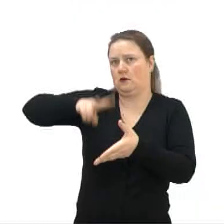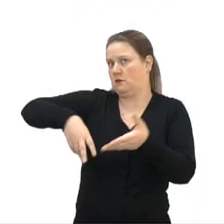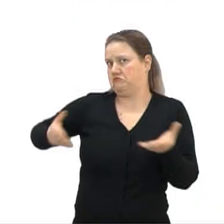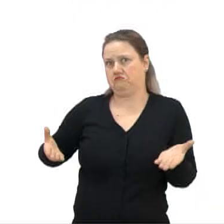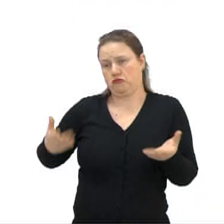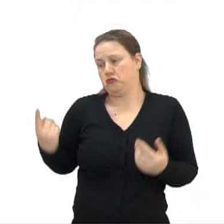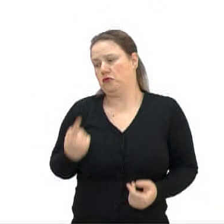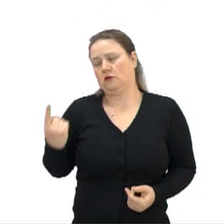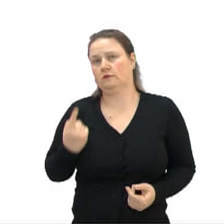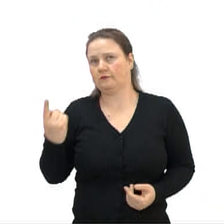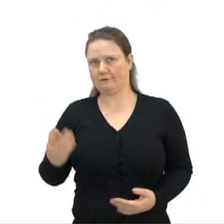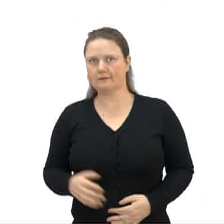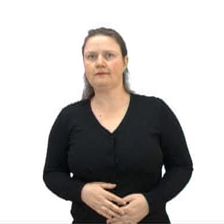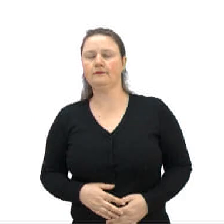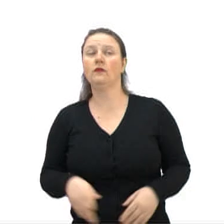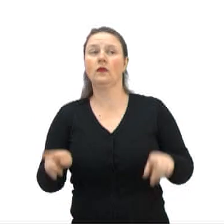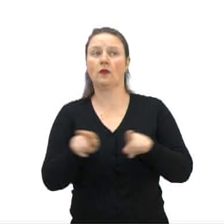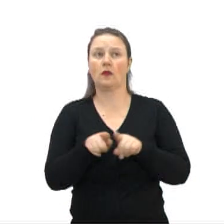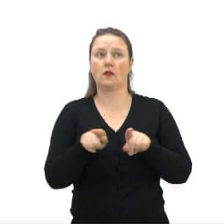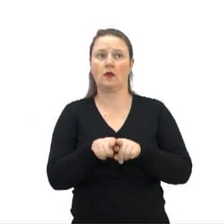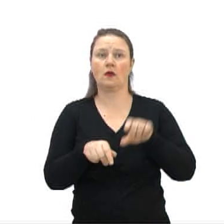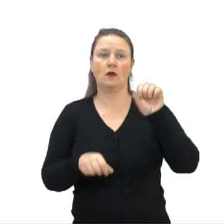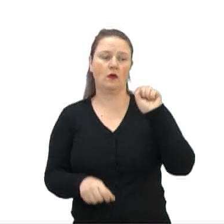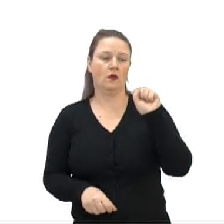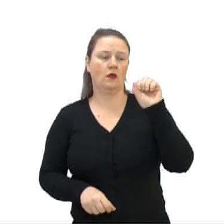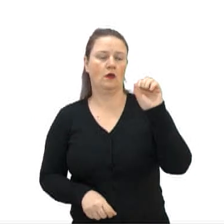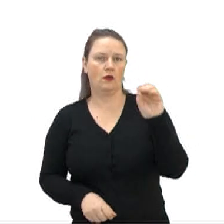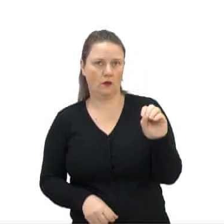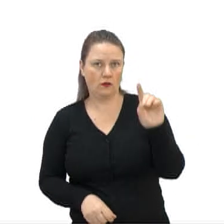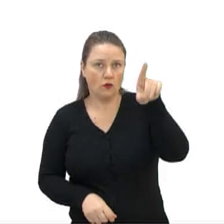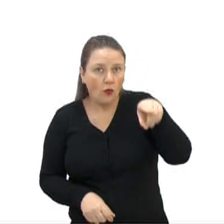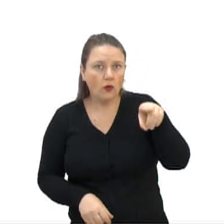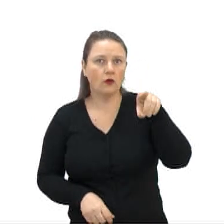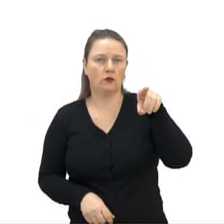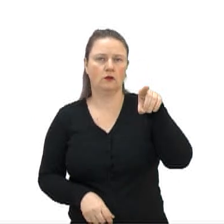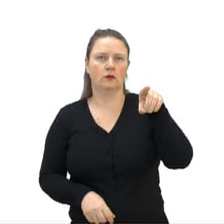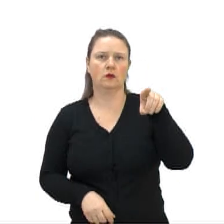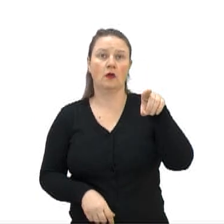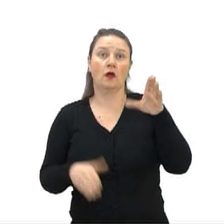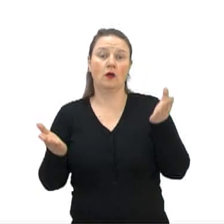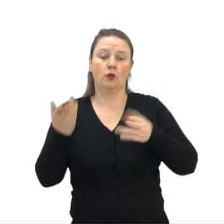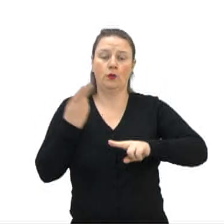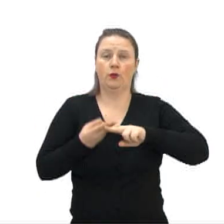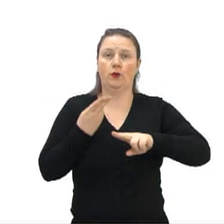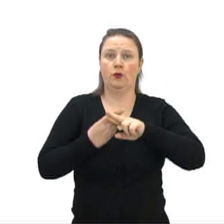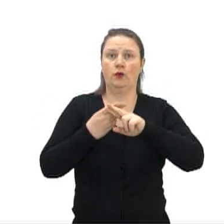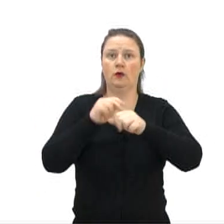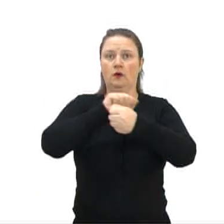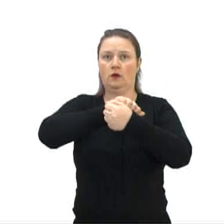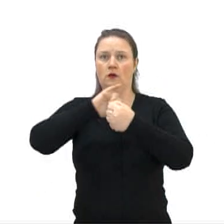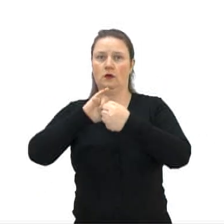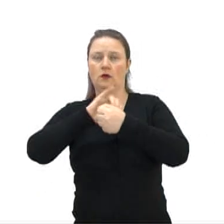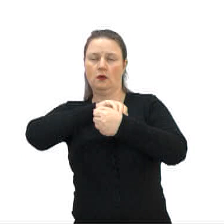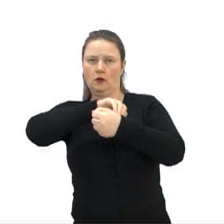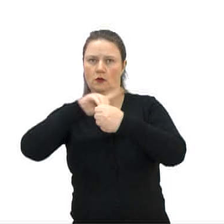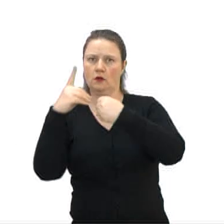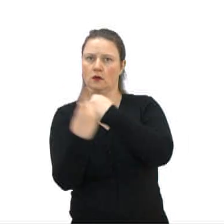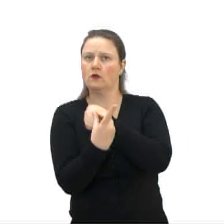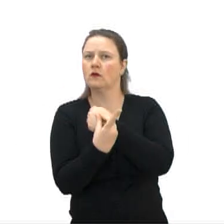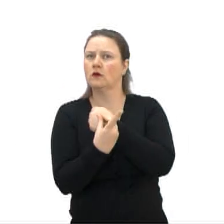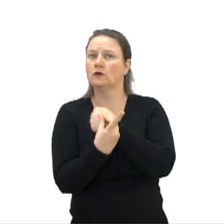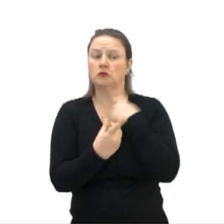Sem alteração de sentido, substitua o sós utilizando-se de um advérbio. Então, o sós